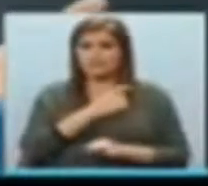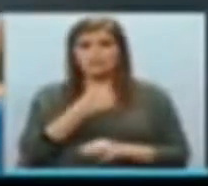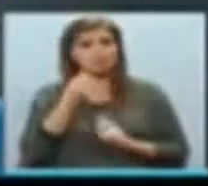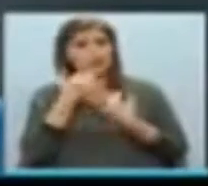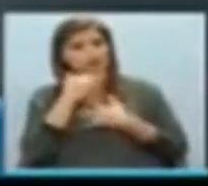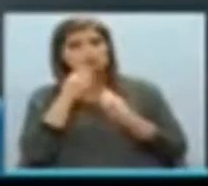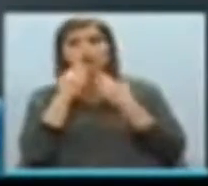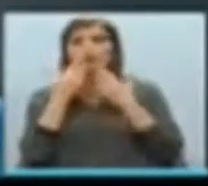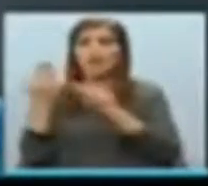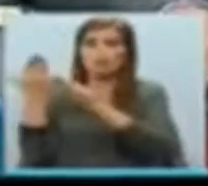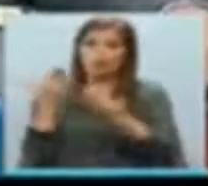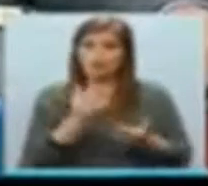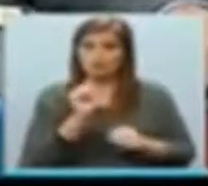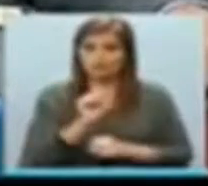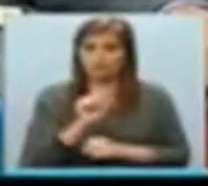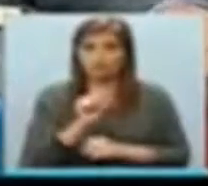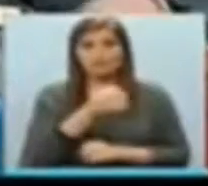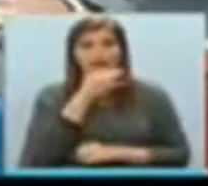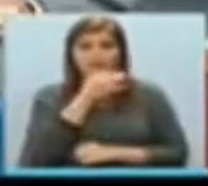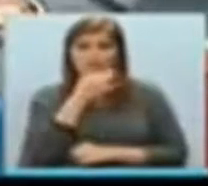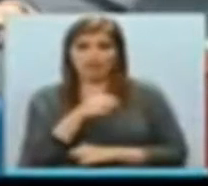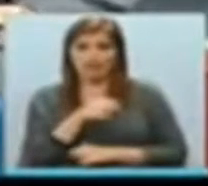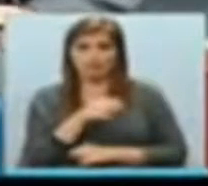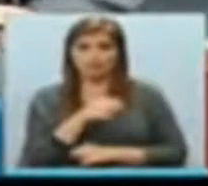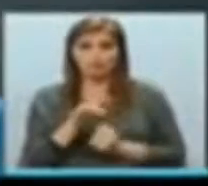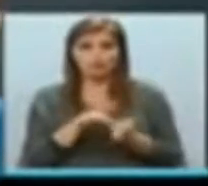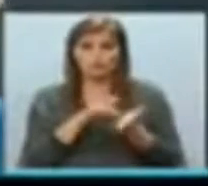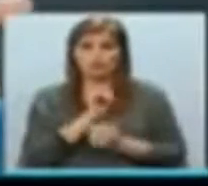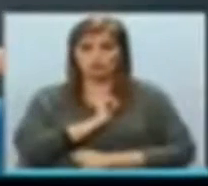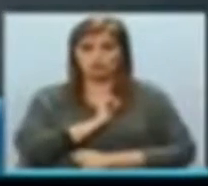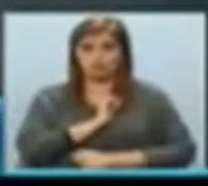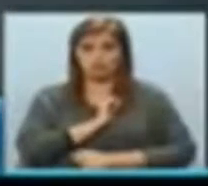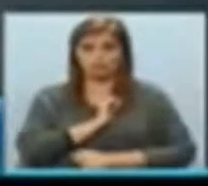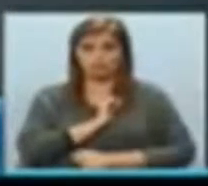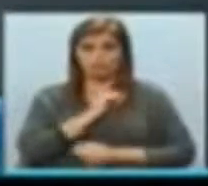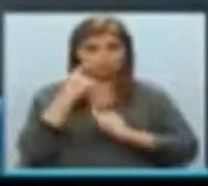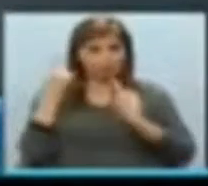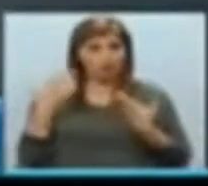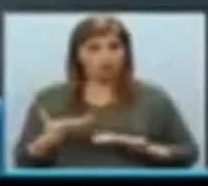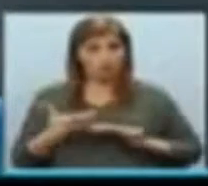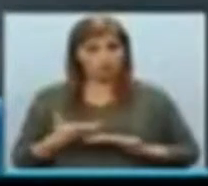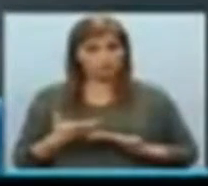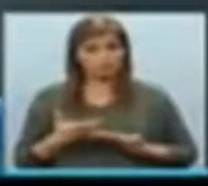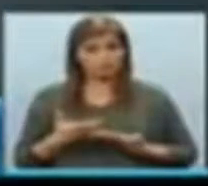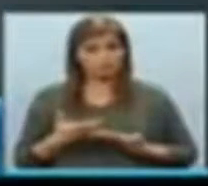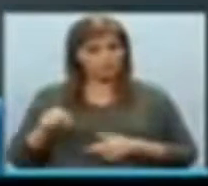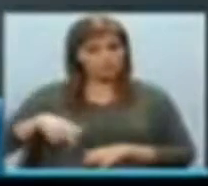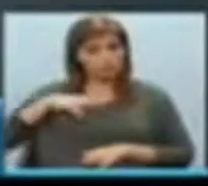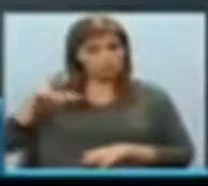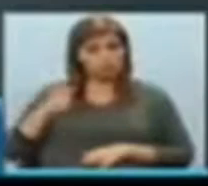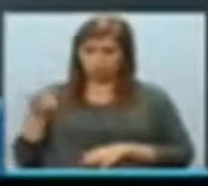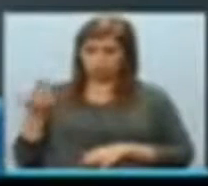obrigado pelo convite e ele está falando é do meu livro que foi lançado agora aqui em portugal recentemente